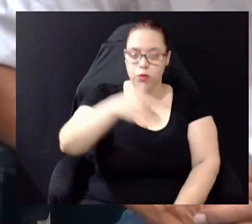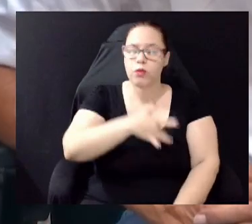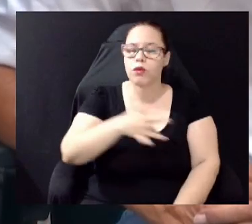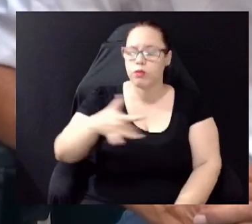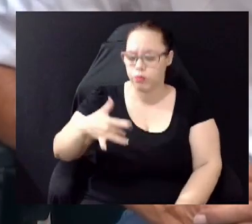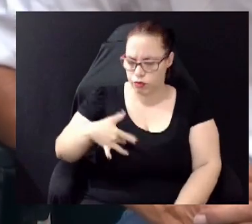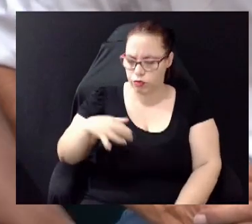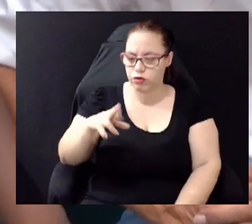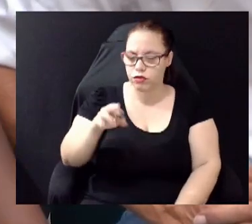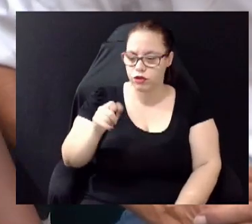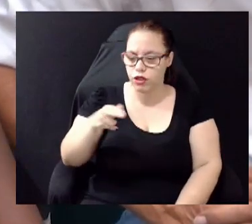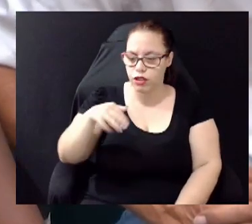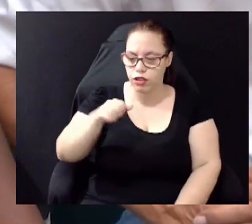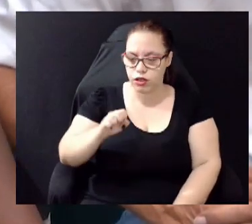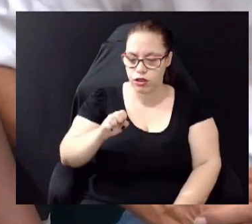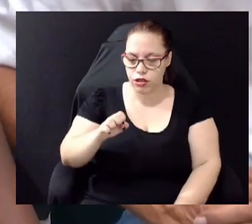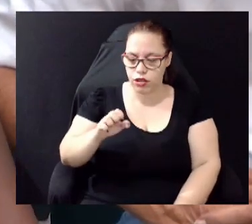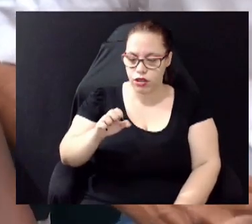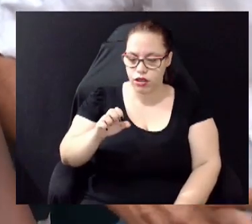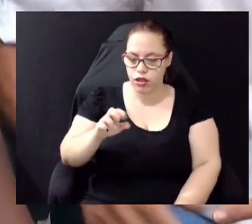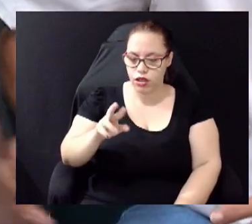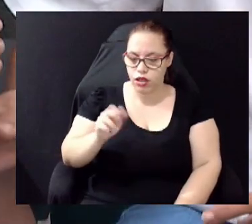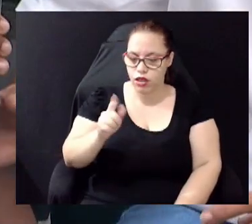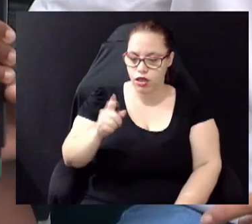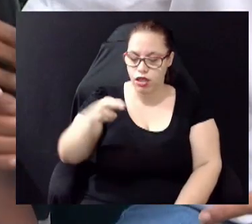com a Adriana, com o Oswaldo, tá bom?